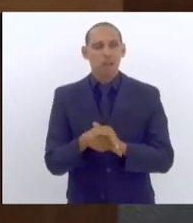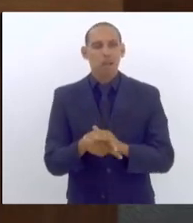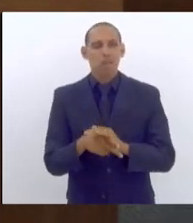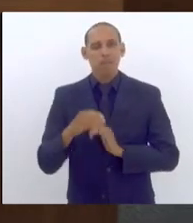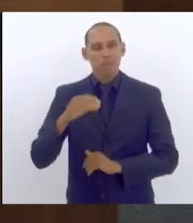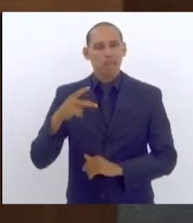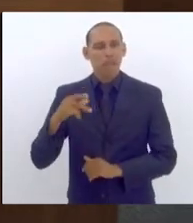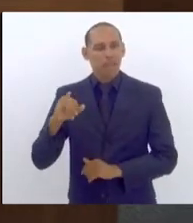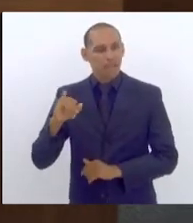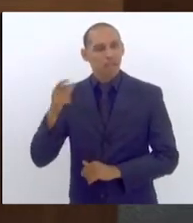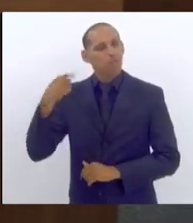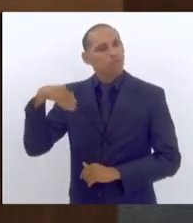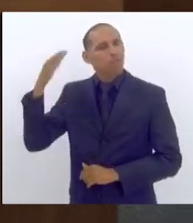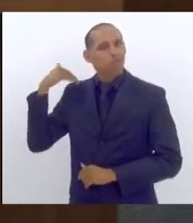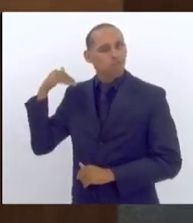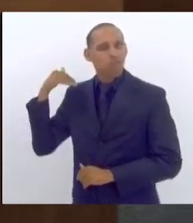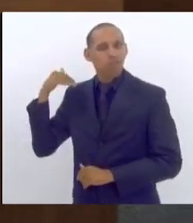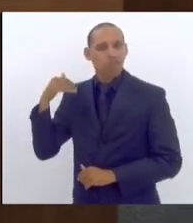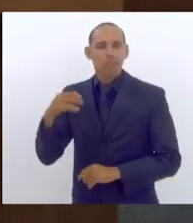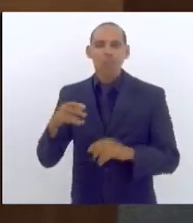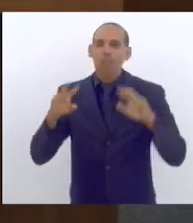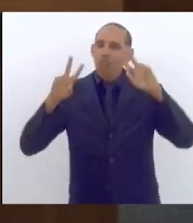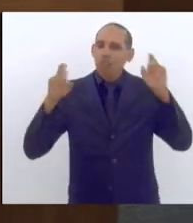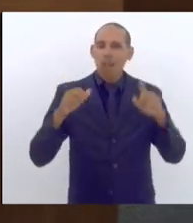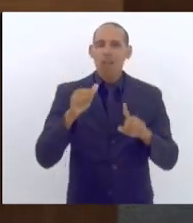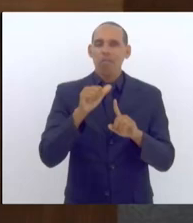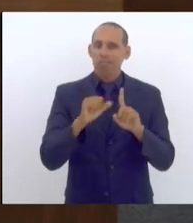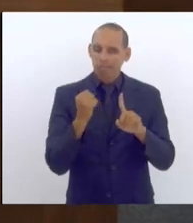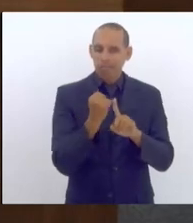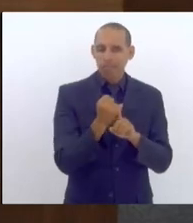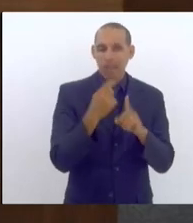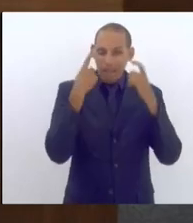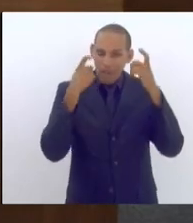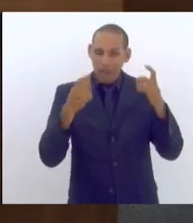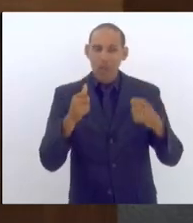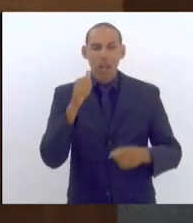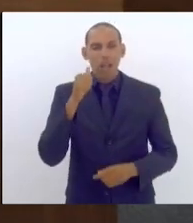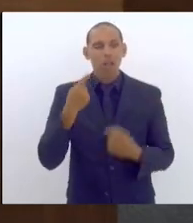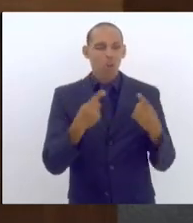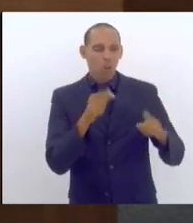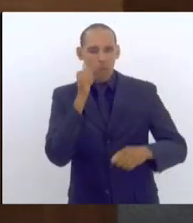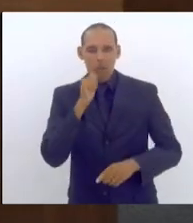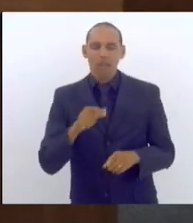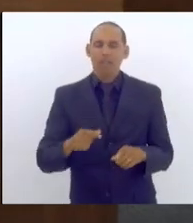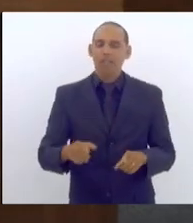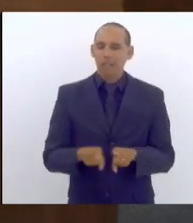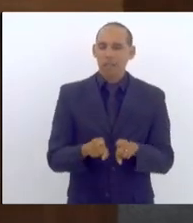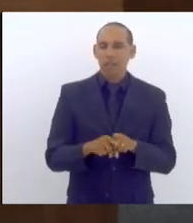CPIs anteriores sobre feminicídio e violência contra a mulher, da qual eu fui relatora. E